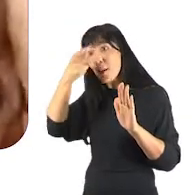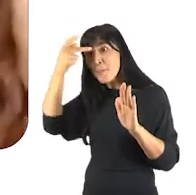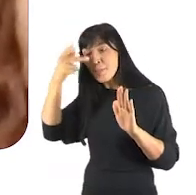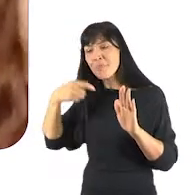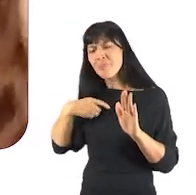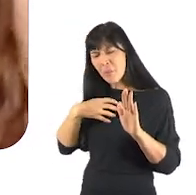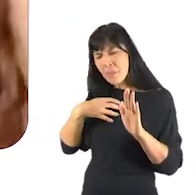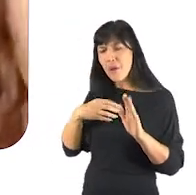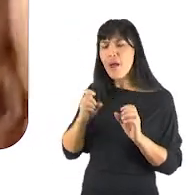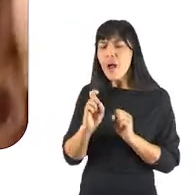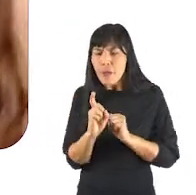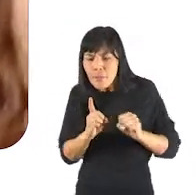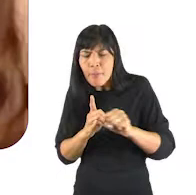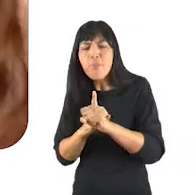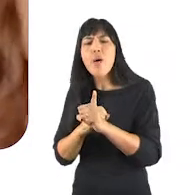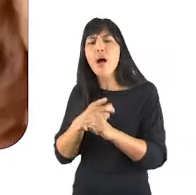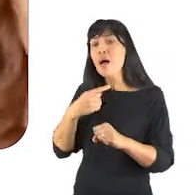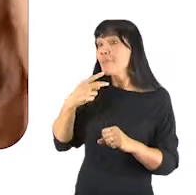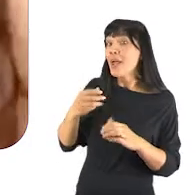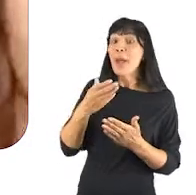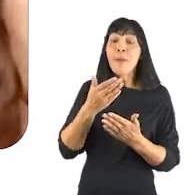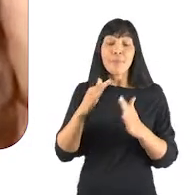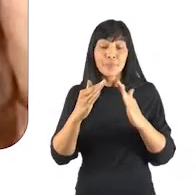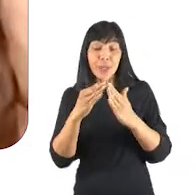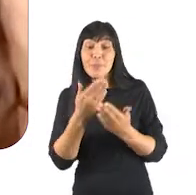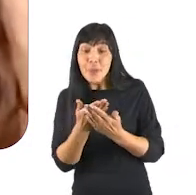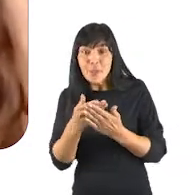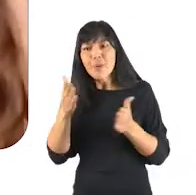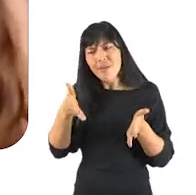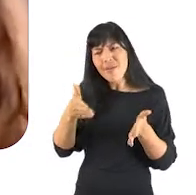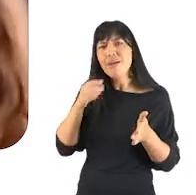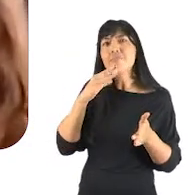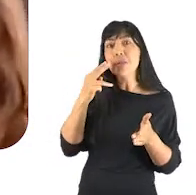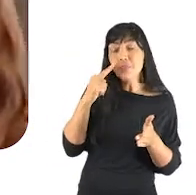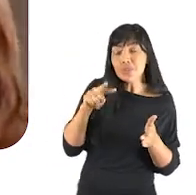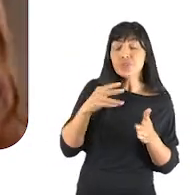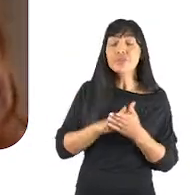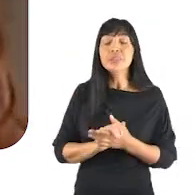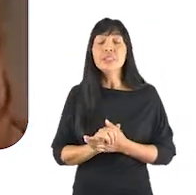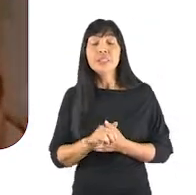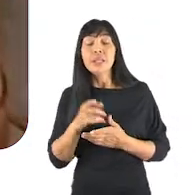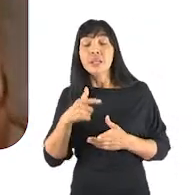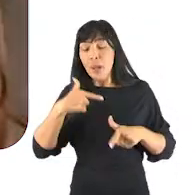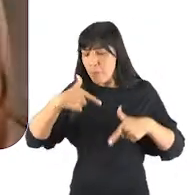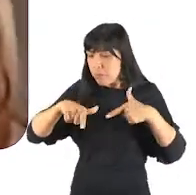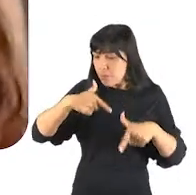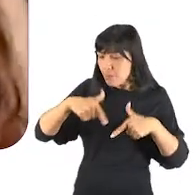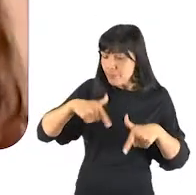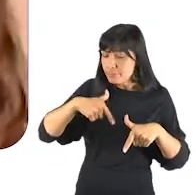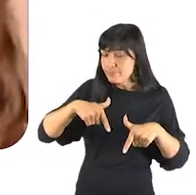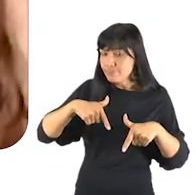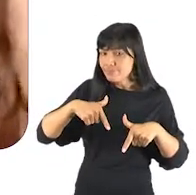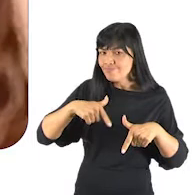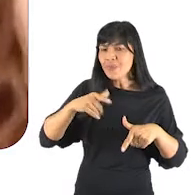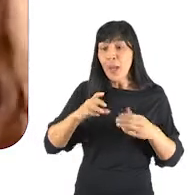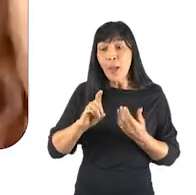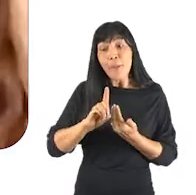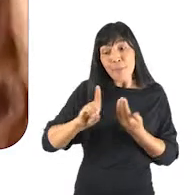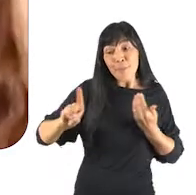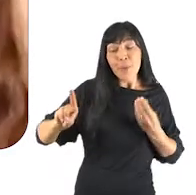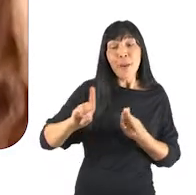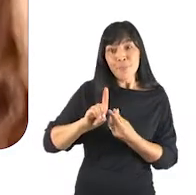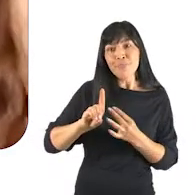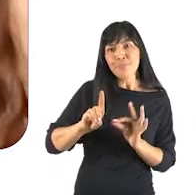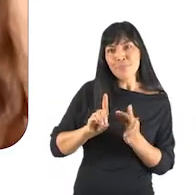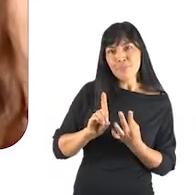sociedade como um todo, nas escolas, né? A gente pode ver também atualmente pelo trabalho à distância que